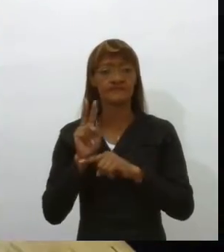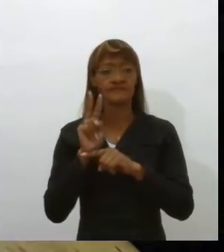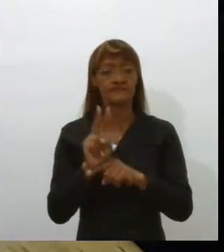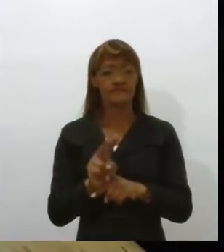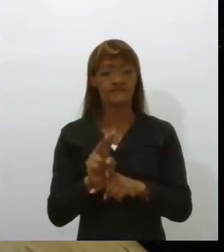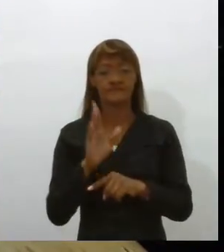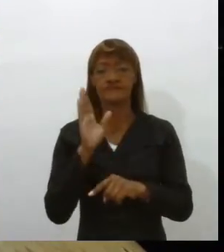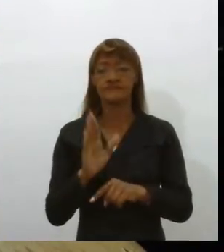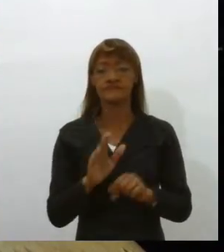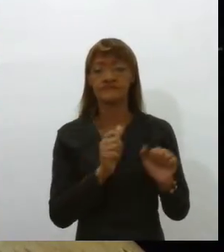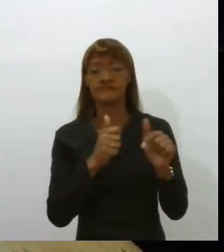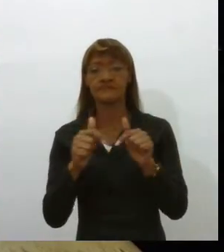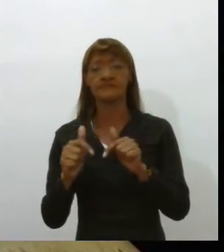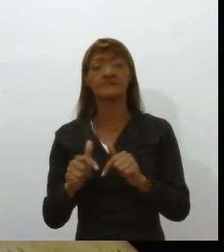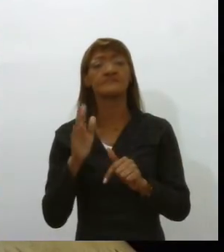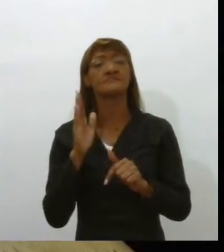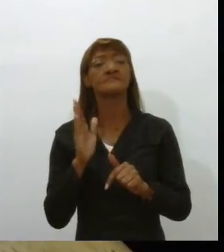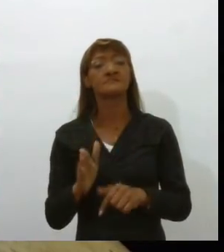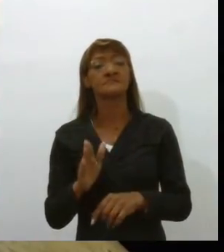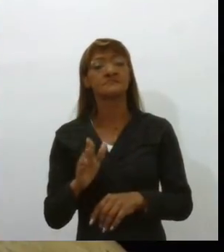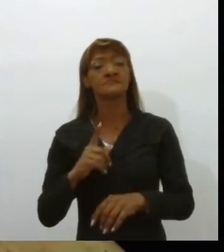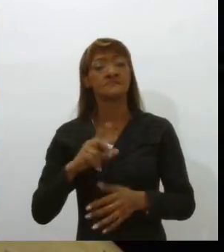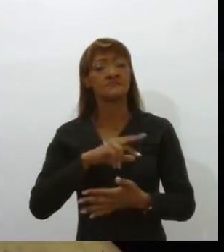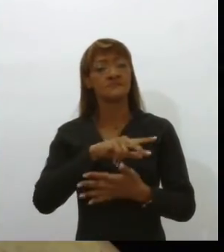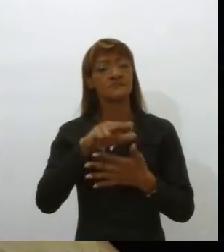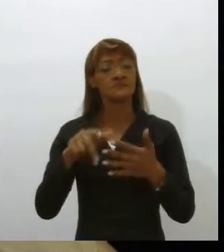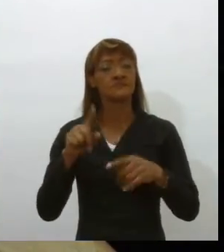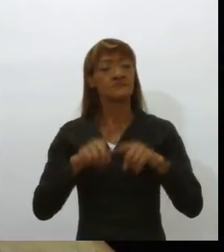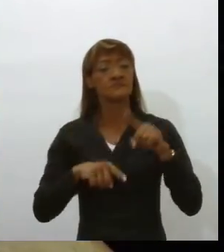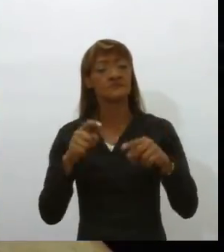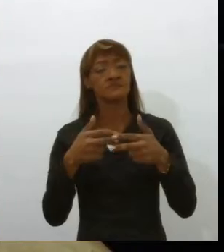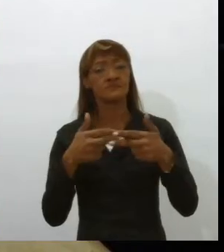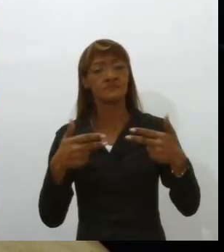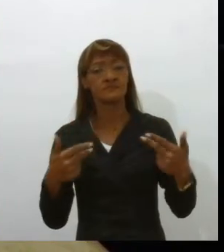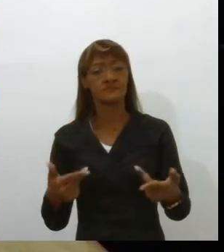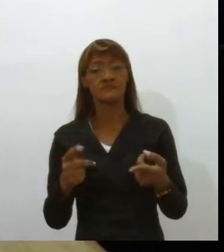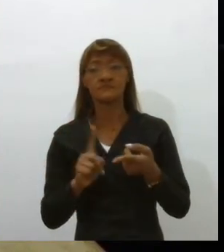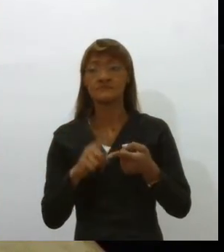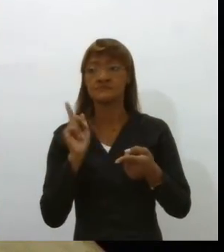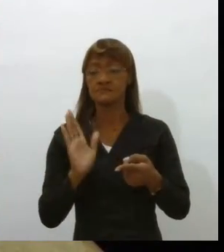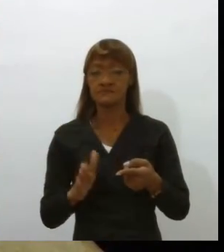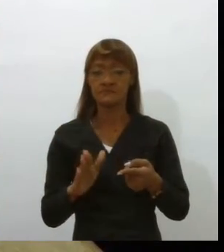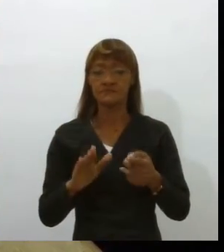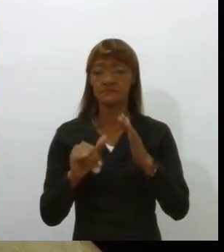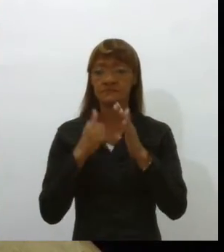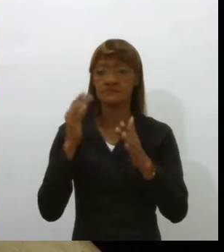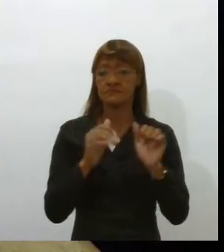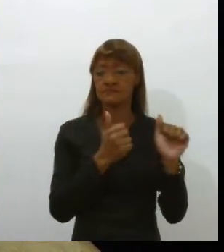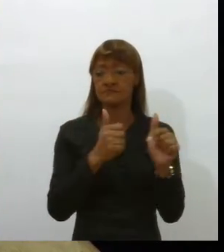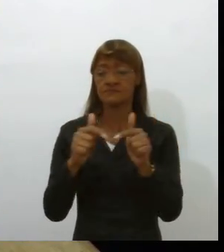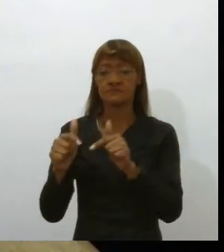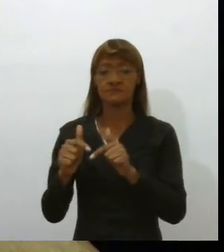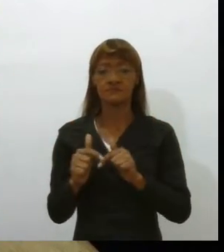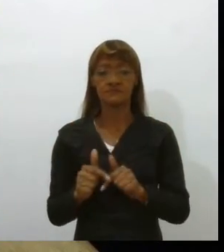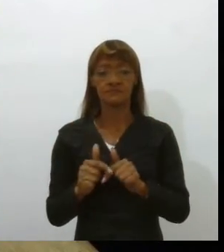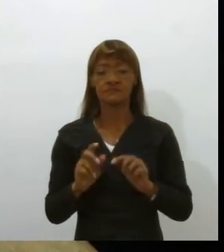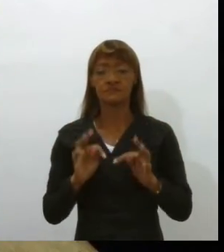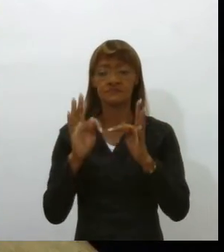à circulação de mercadorias e sobre prestação de serviços de transporte interestadual e intermunicipal e de